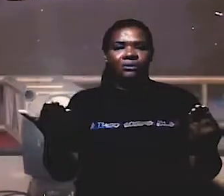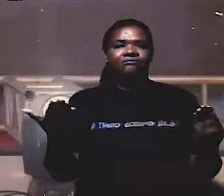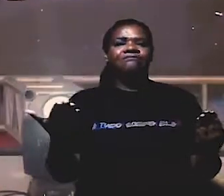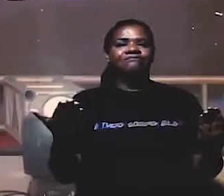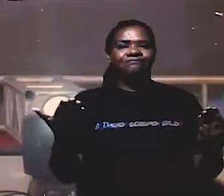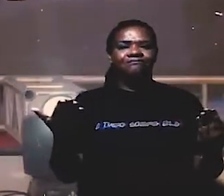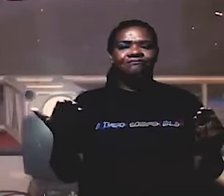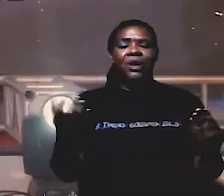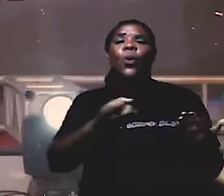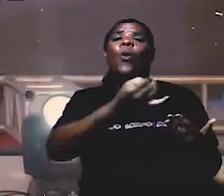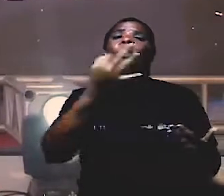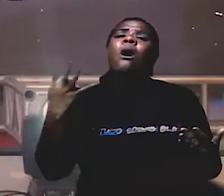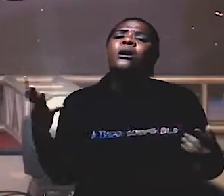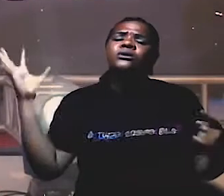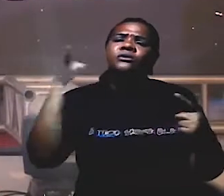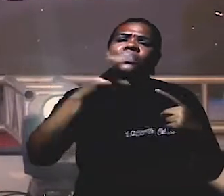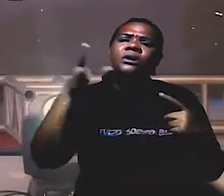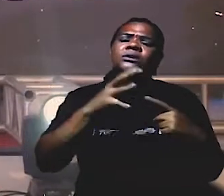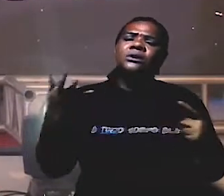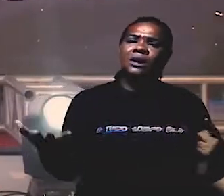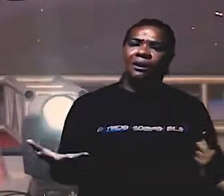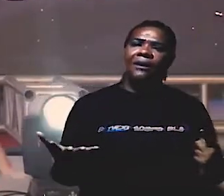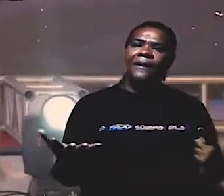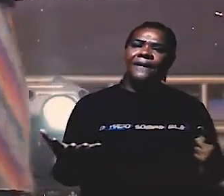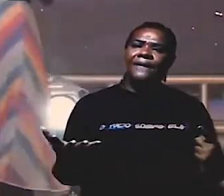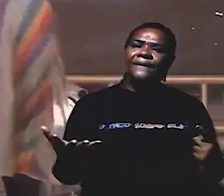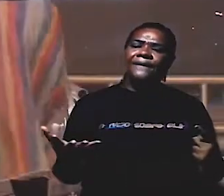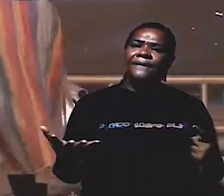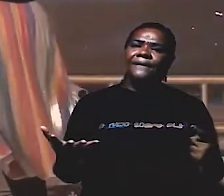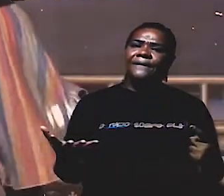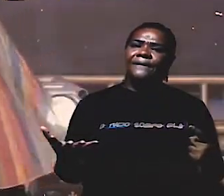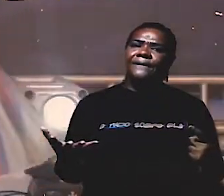A quantos você quer influenciar?